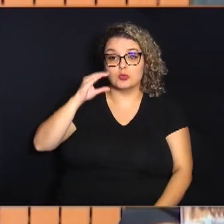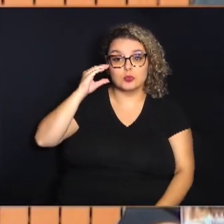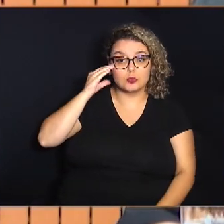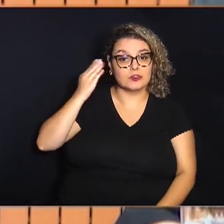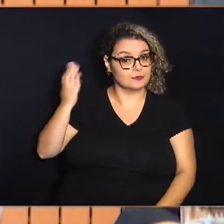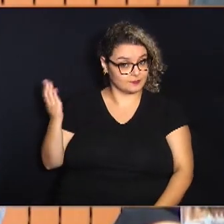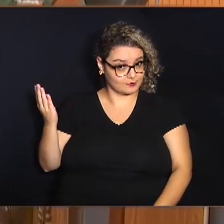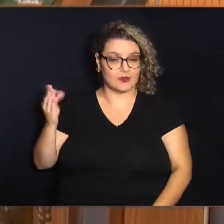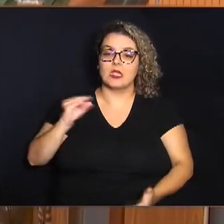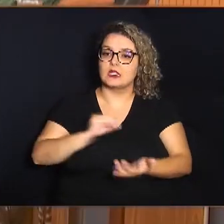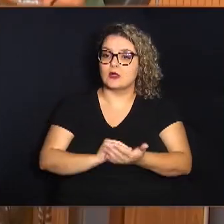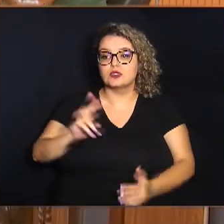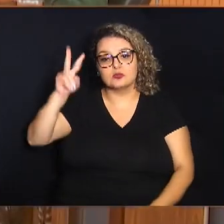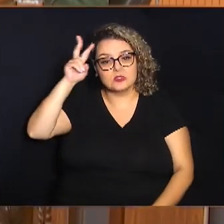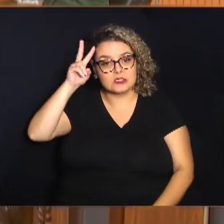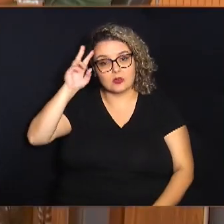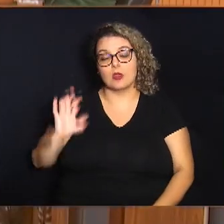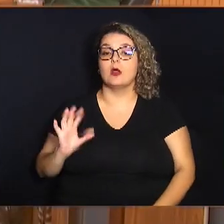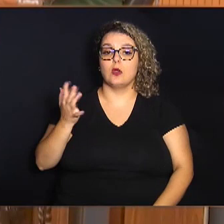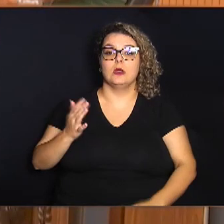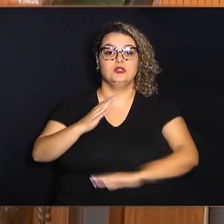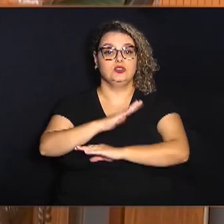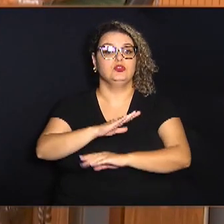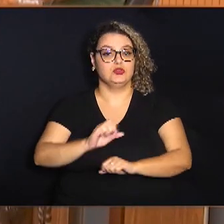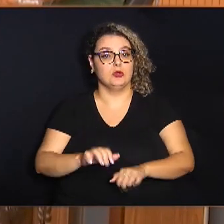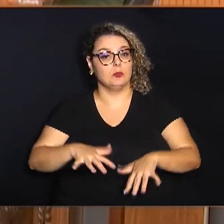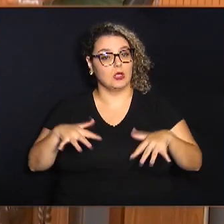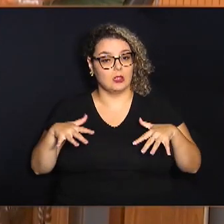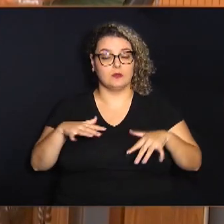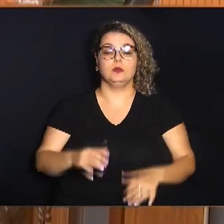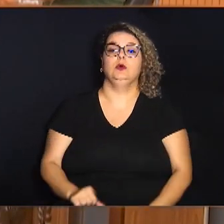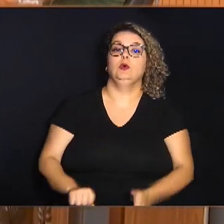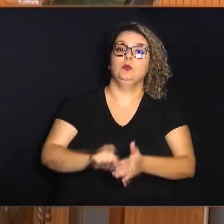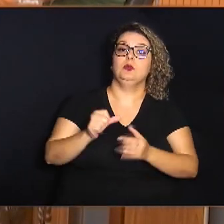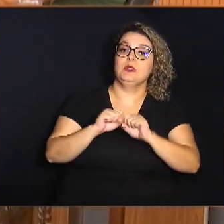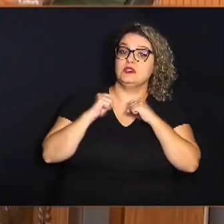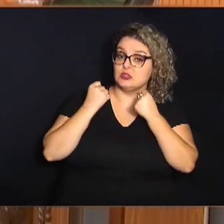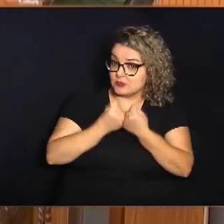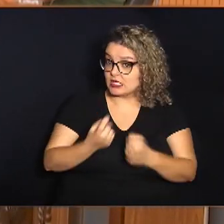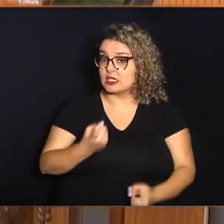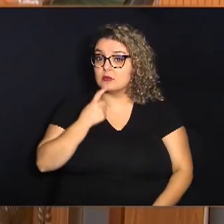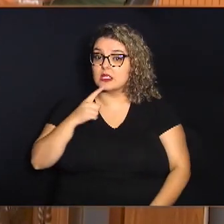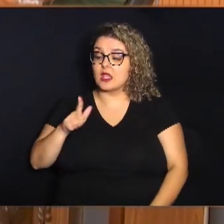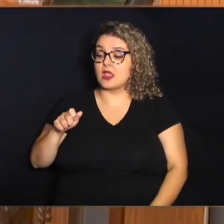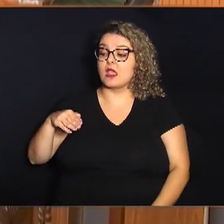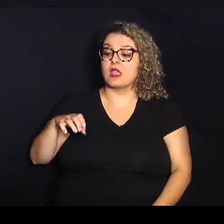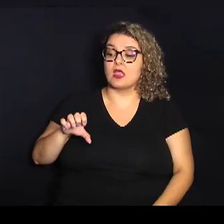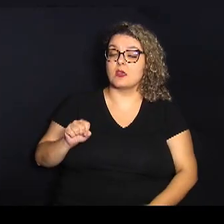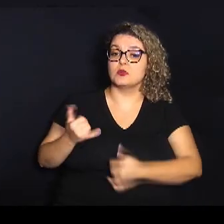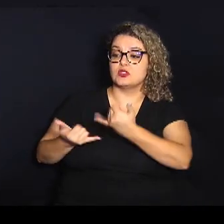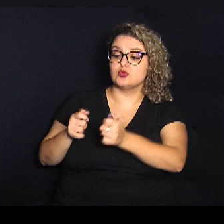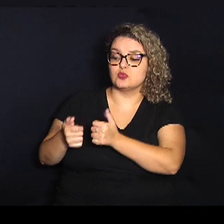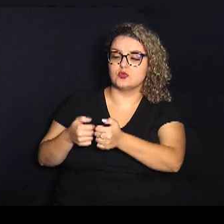na última segunda-feira aconteceu no plenário da Câmara Municipal o primeiro seminário Campinas Games. O evento discutiu